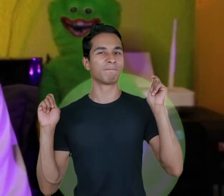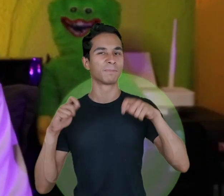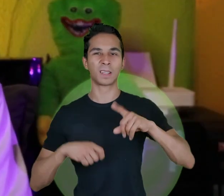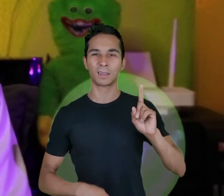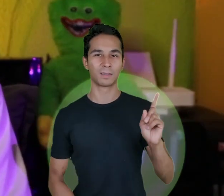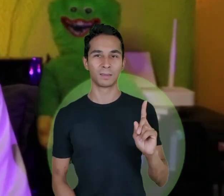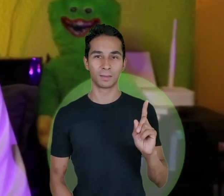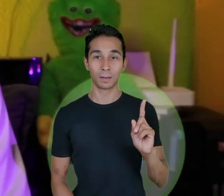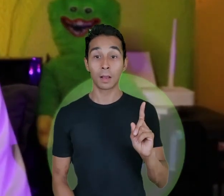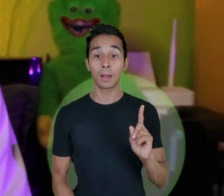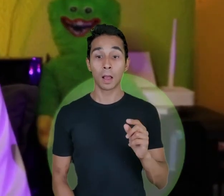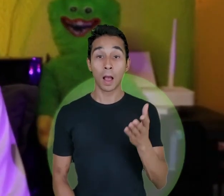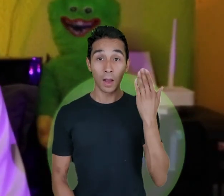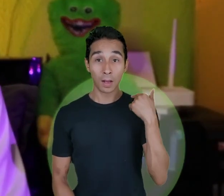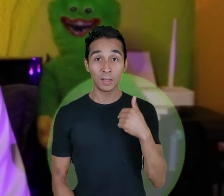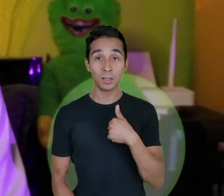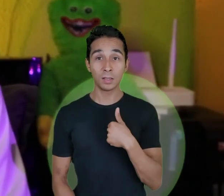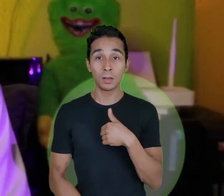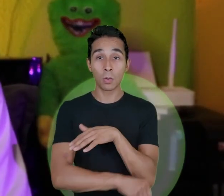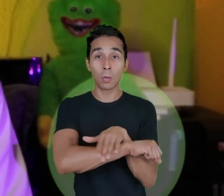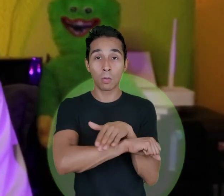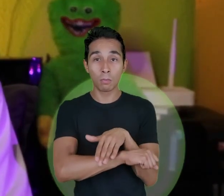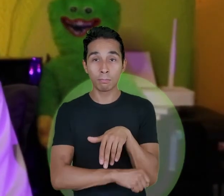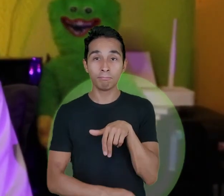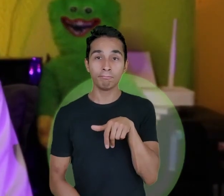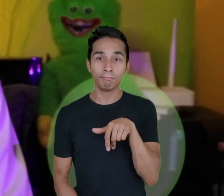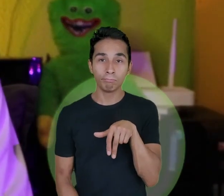no Perinho, tipo, andando pelas ruas,